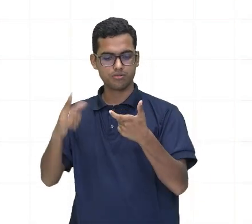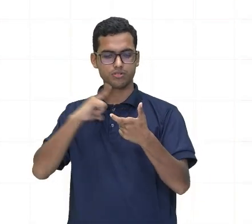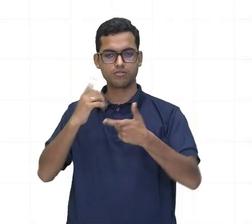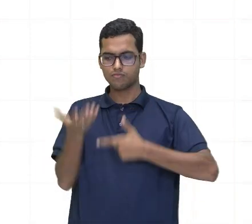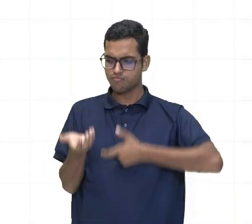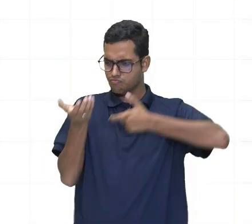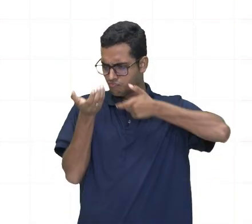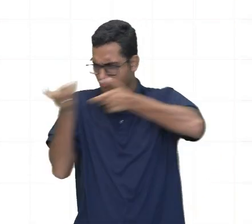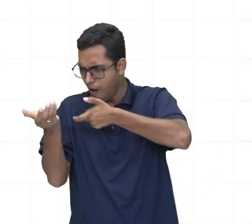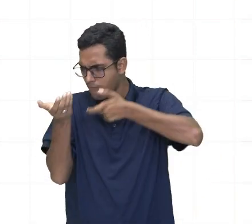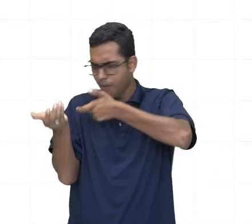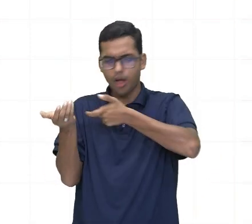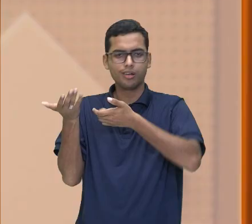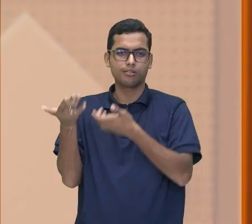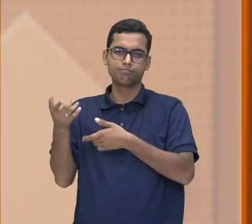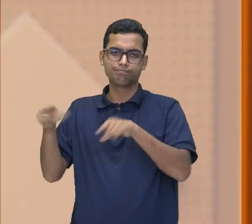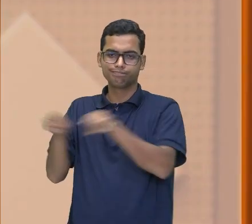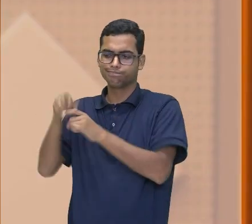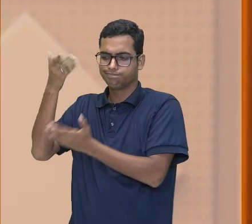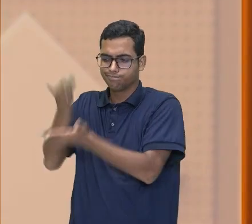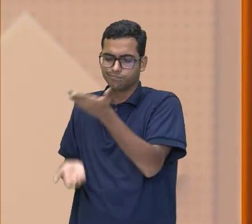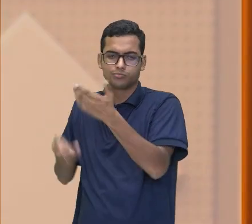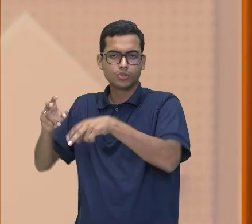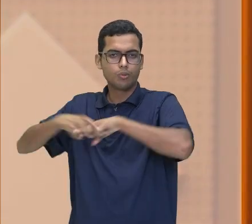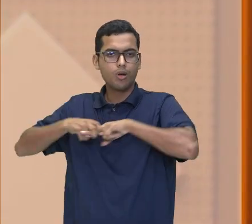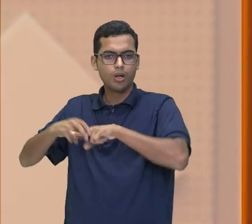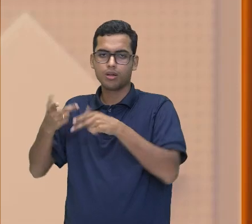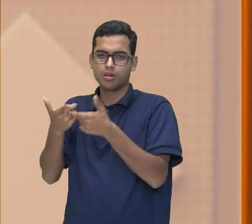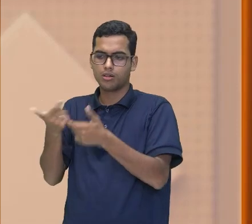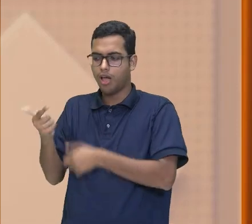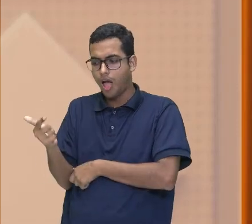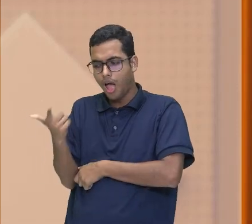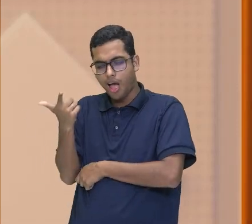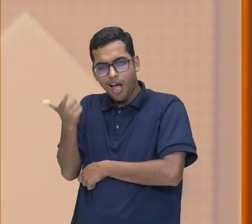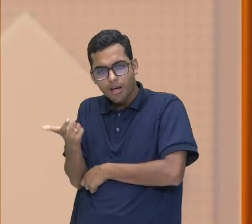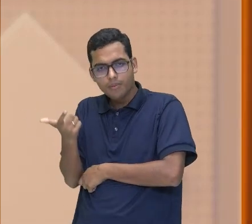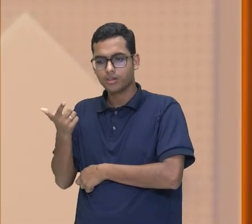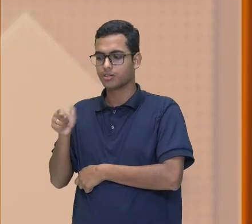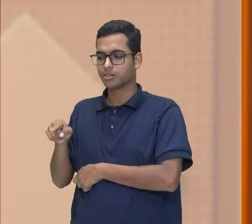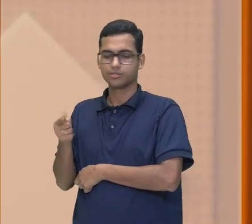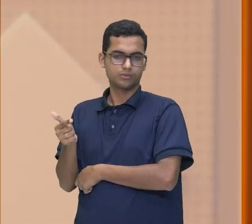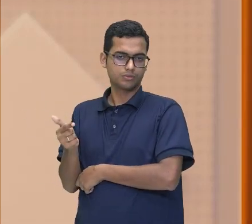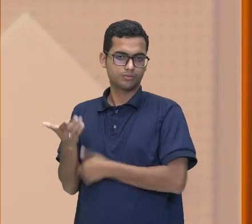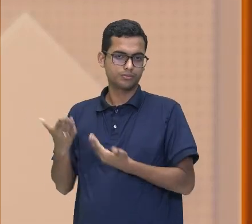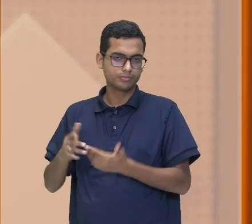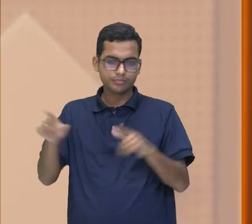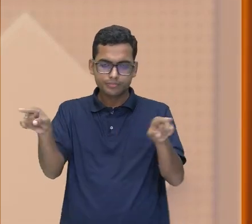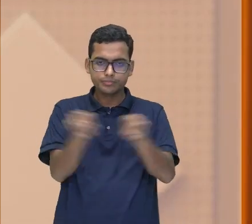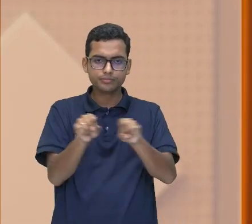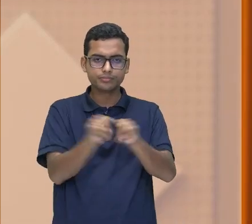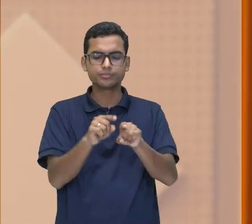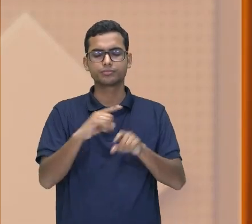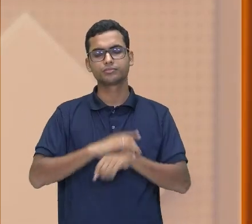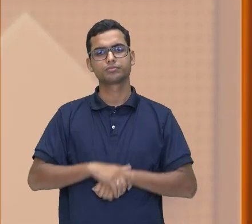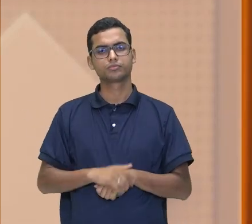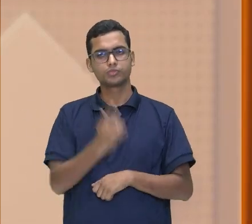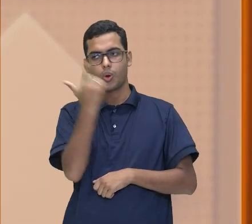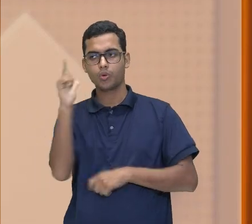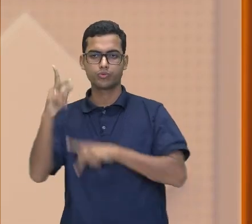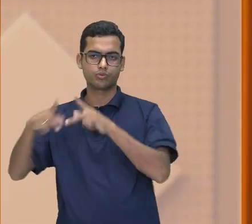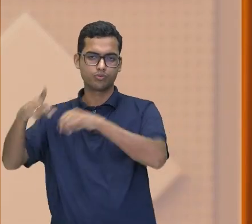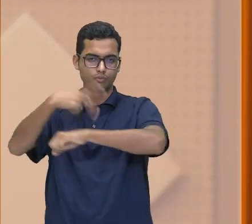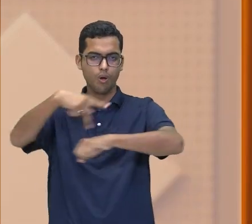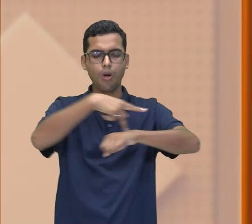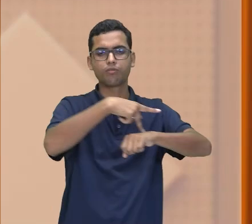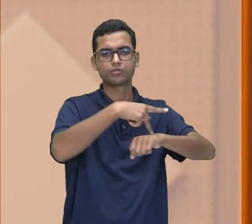de imposição de língua e cultura, podemos observar e podemos também fazer referência ao que nós chamamos de aculturação.